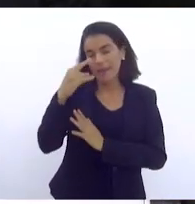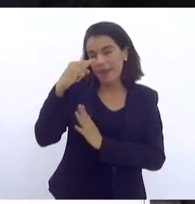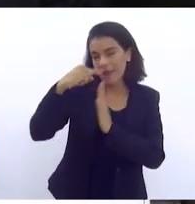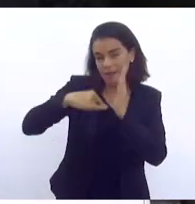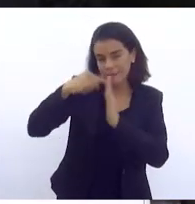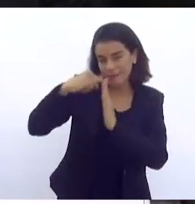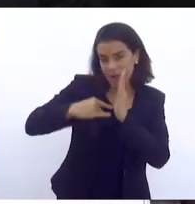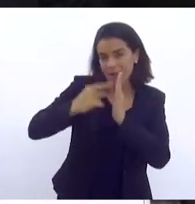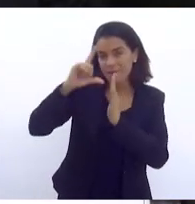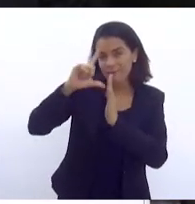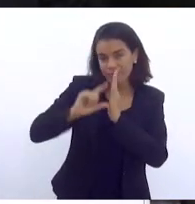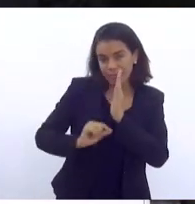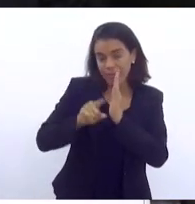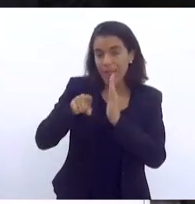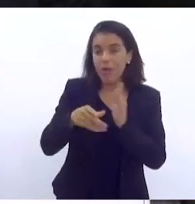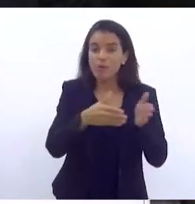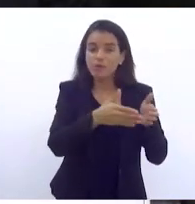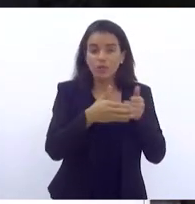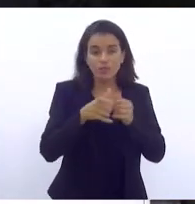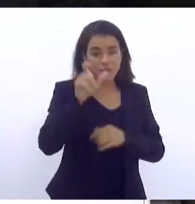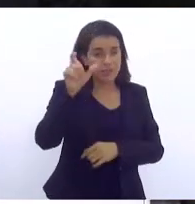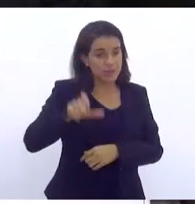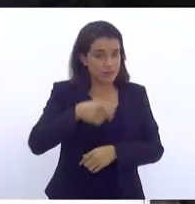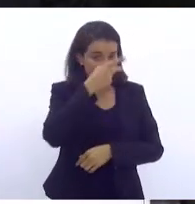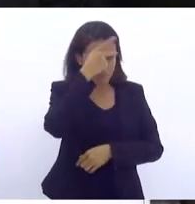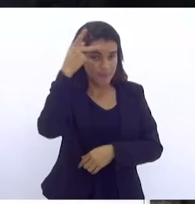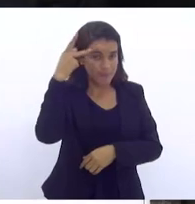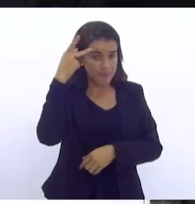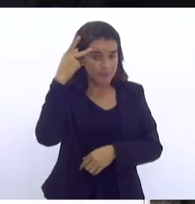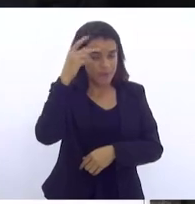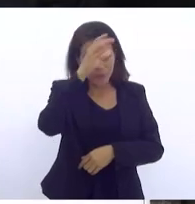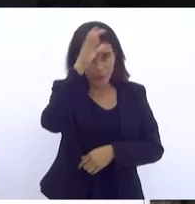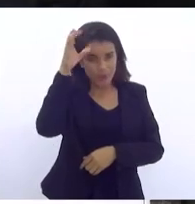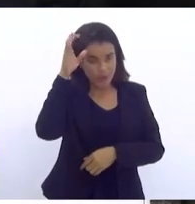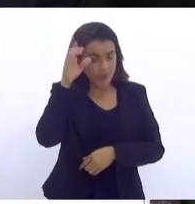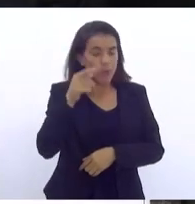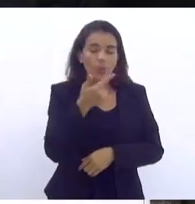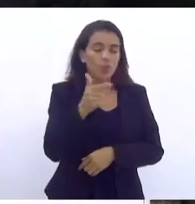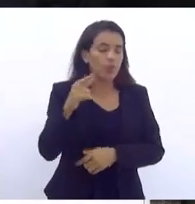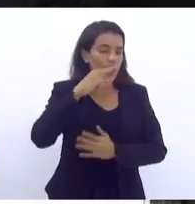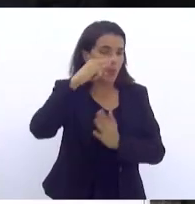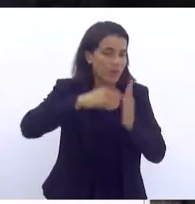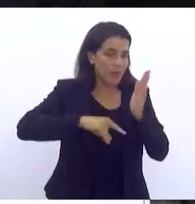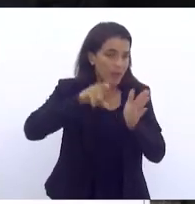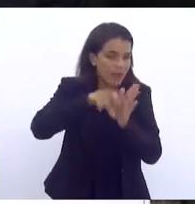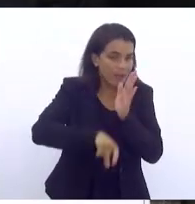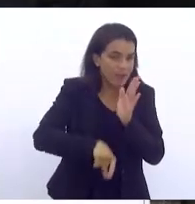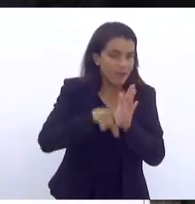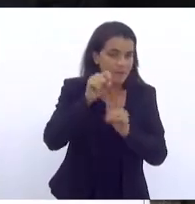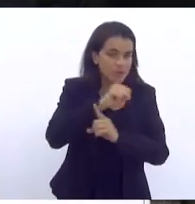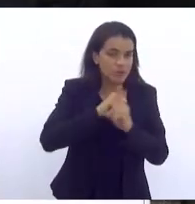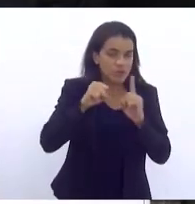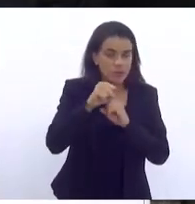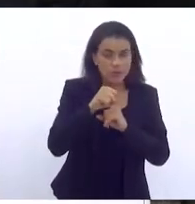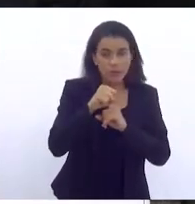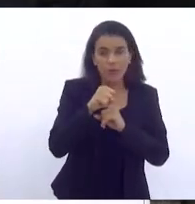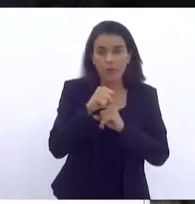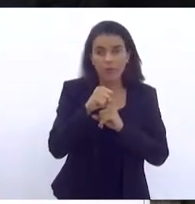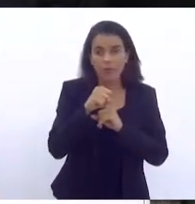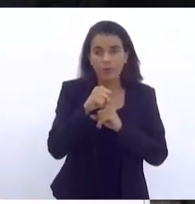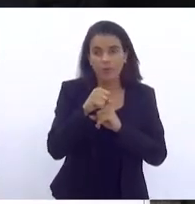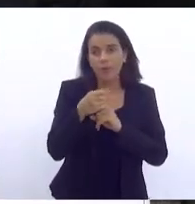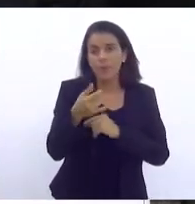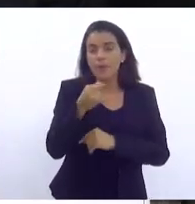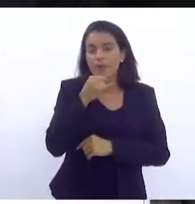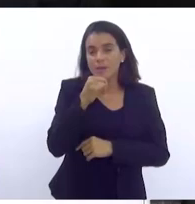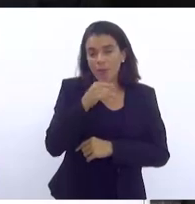solicitação do cidadão né do requerente eh não existe assim uma tarifa social a menos na capital onde a gente definiu a área do sabré como